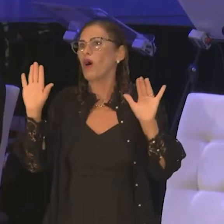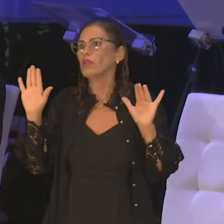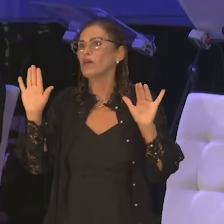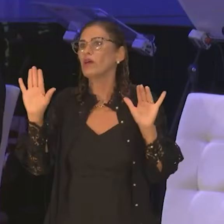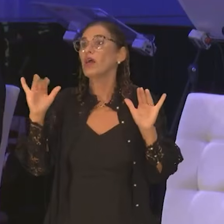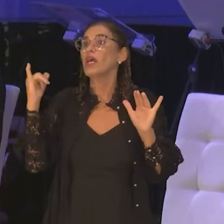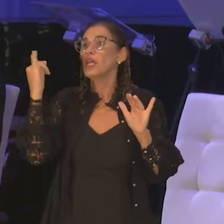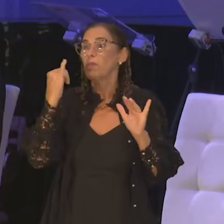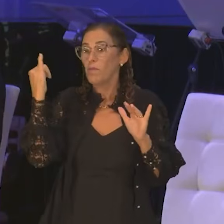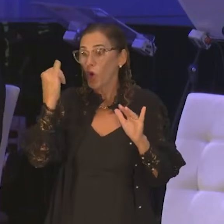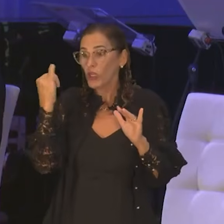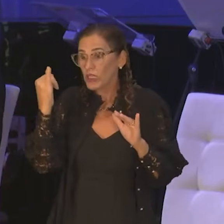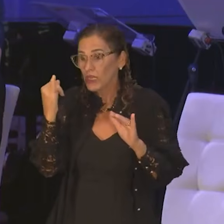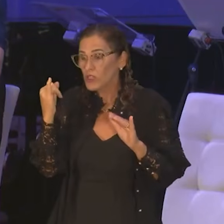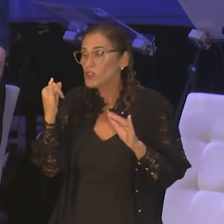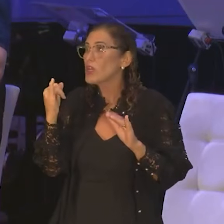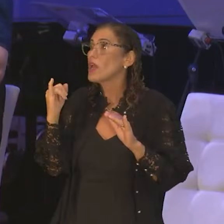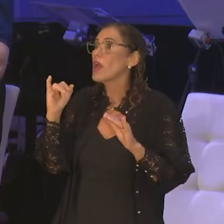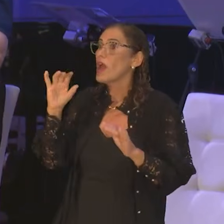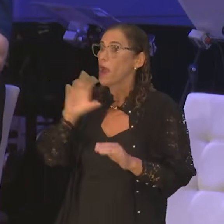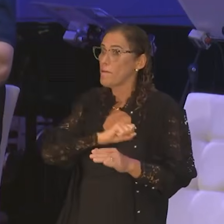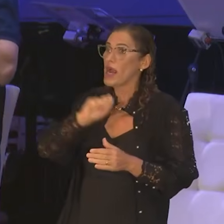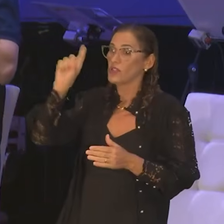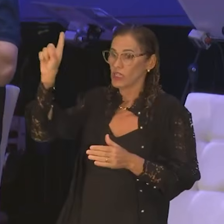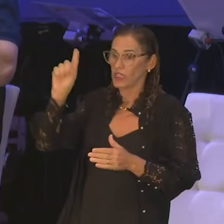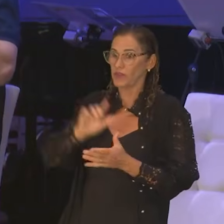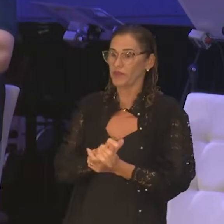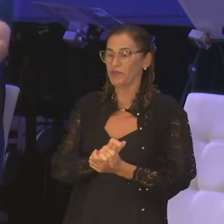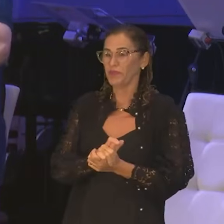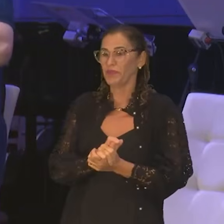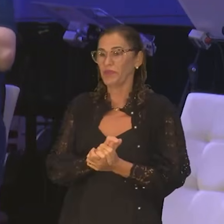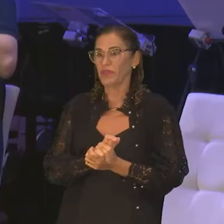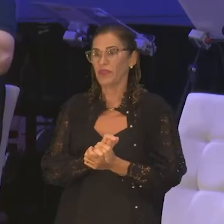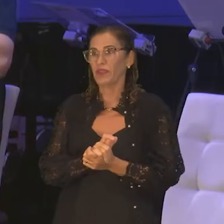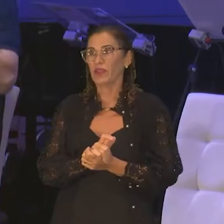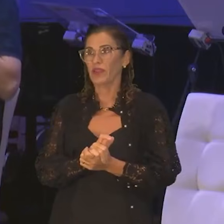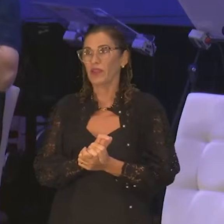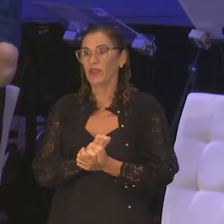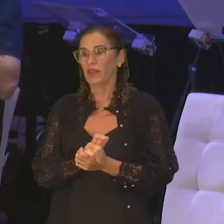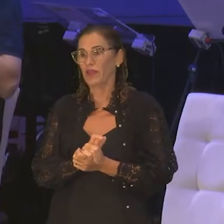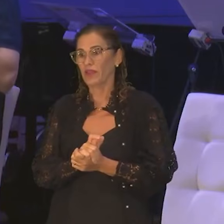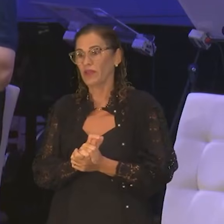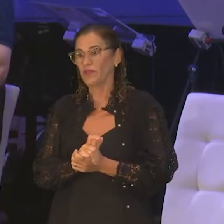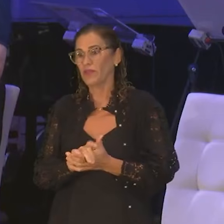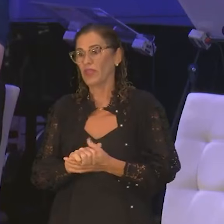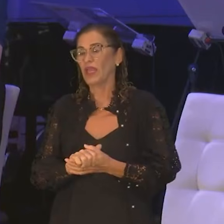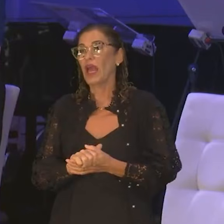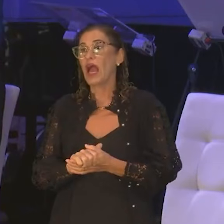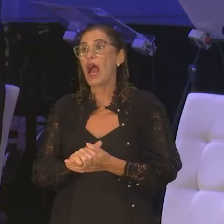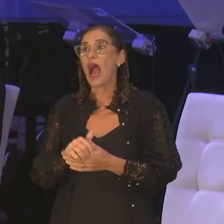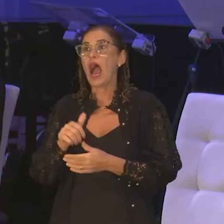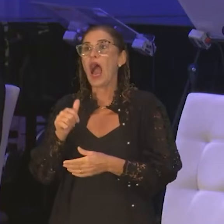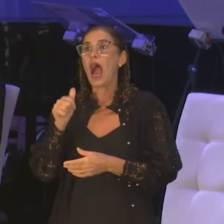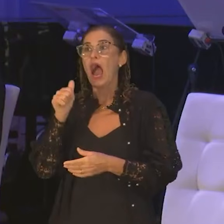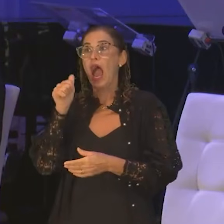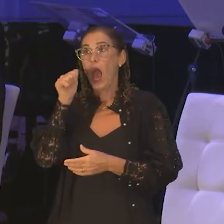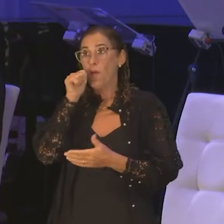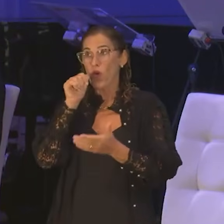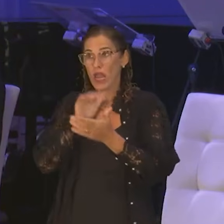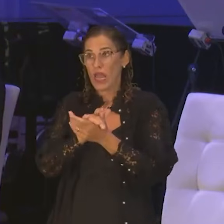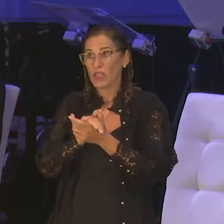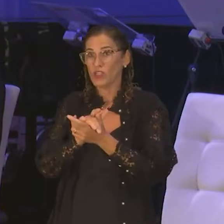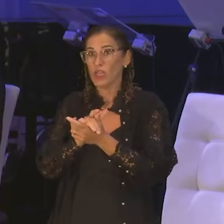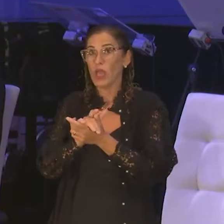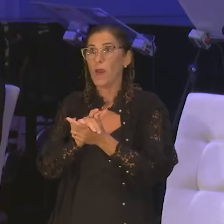Se chama Zuleika. Zuleite. A esposa de Potifar se chamava Zuleite. Isso aí